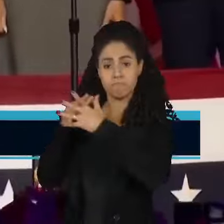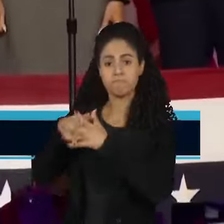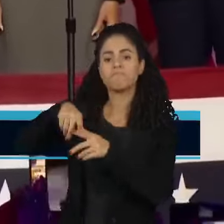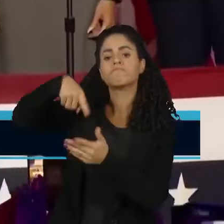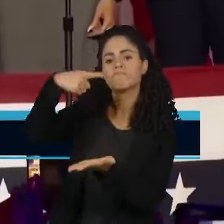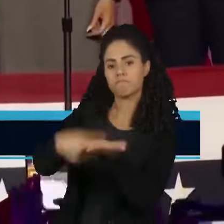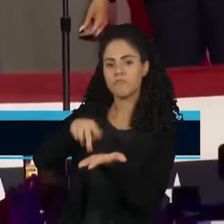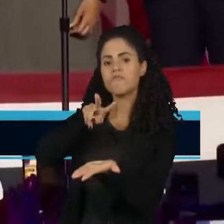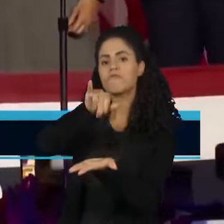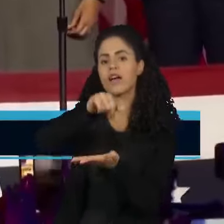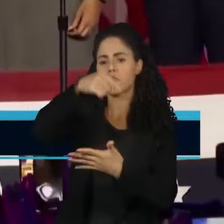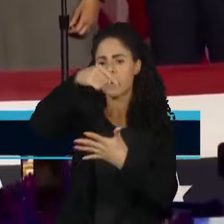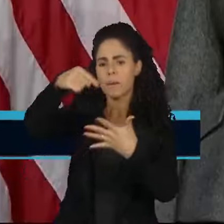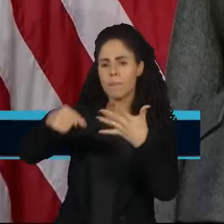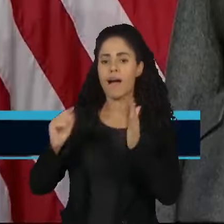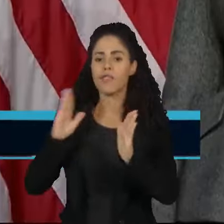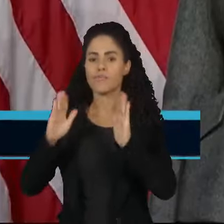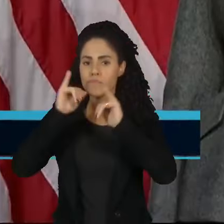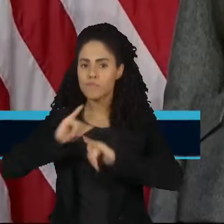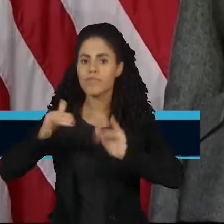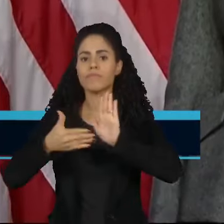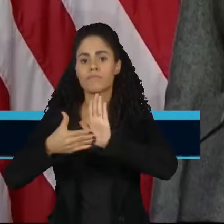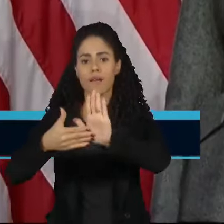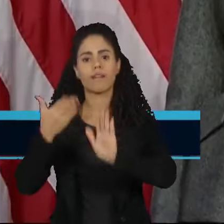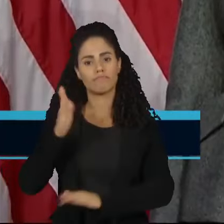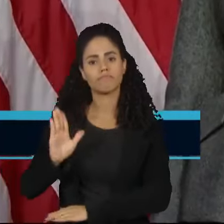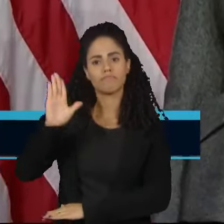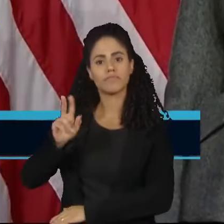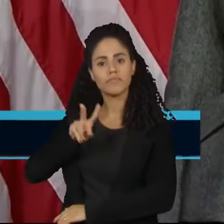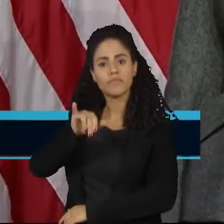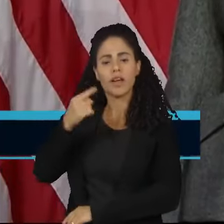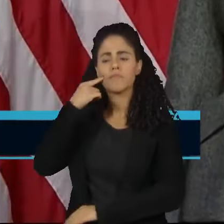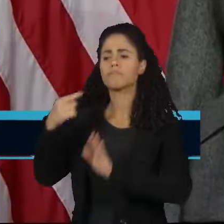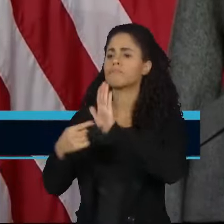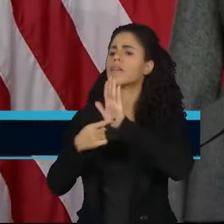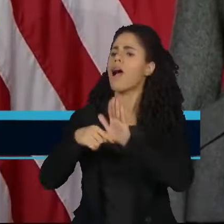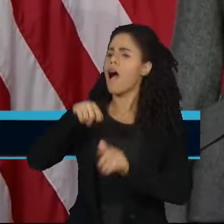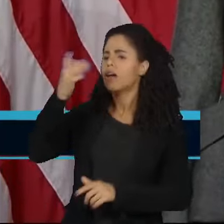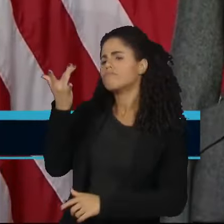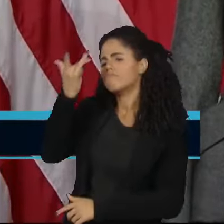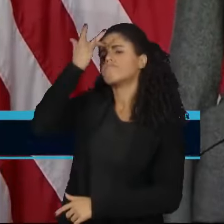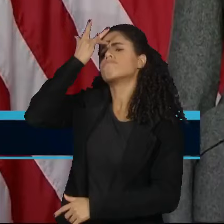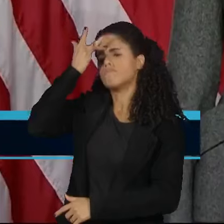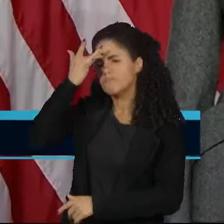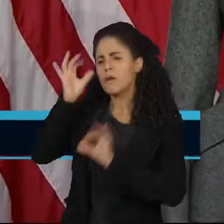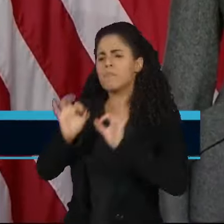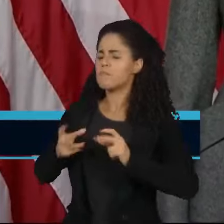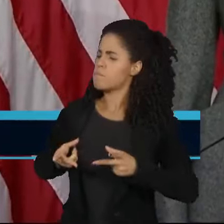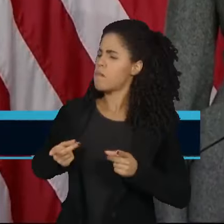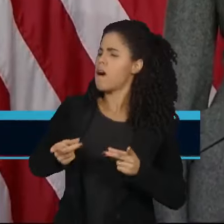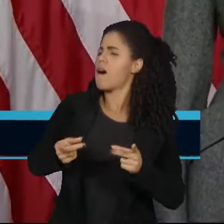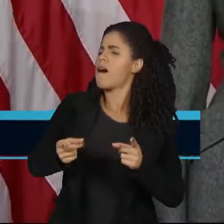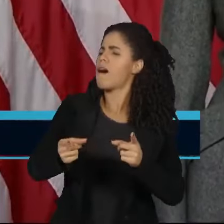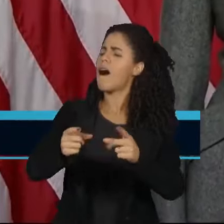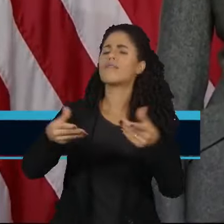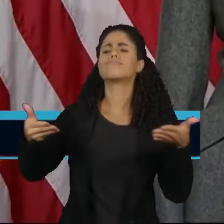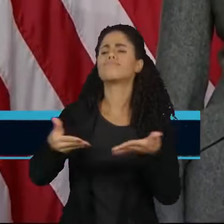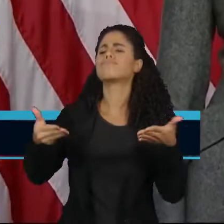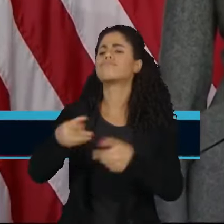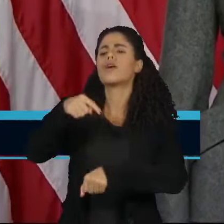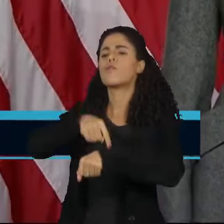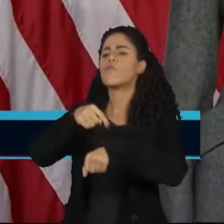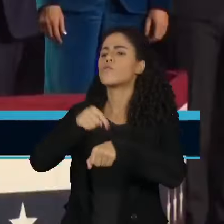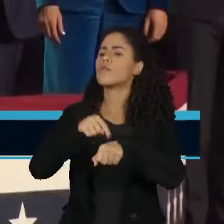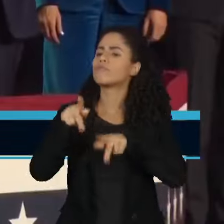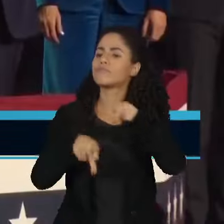cumprir todas as promessas feitas na campanha. Forever be remembered as the day the American people regained control of